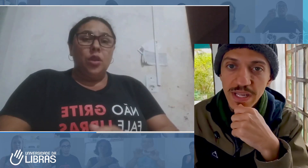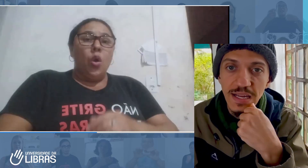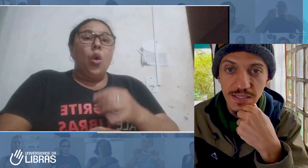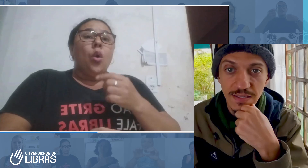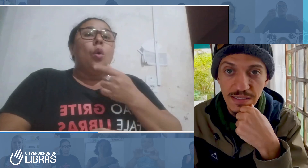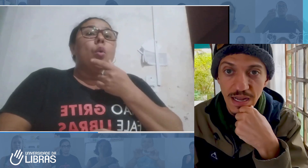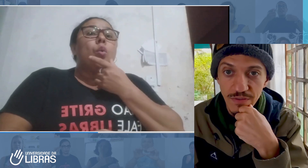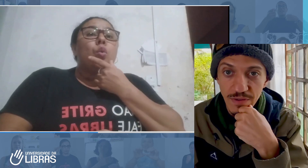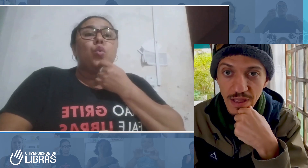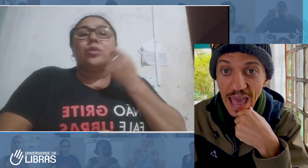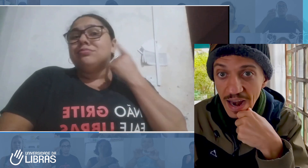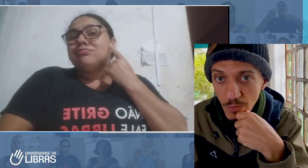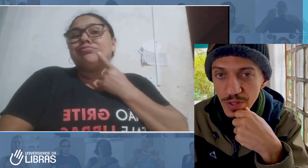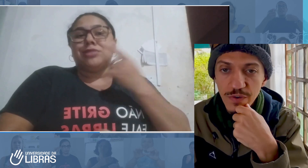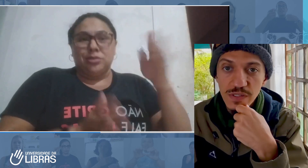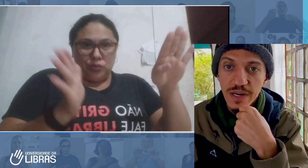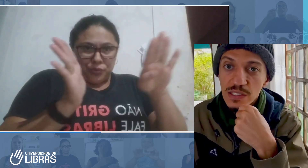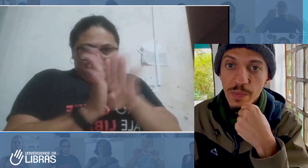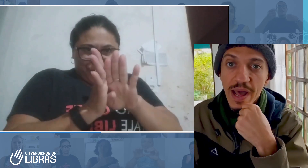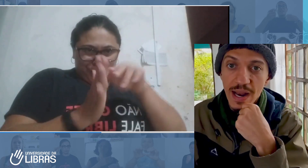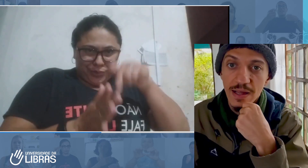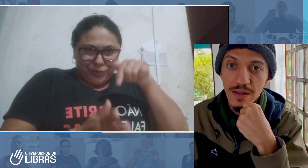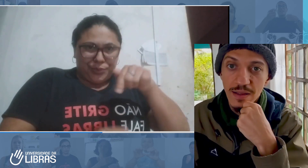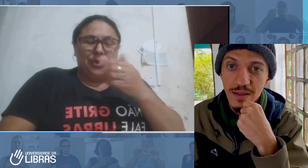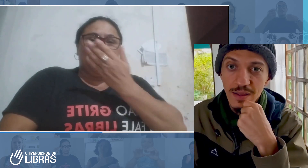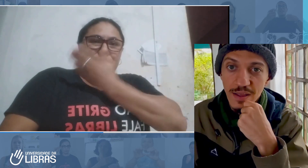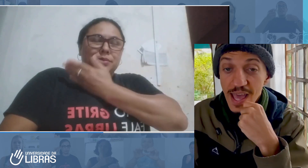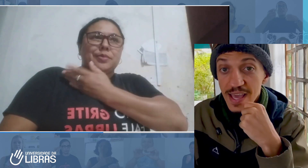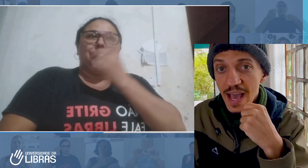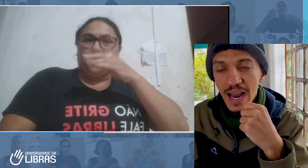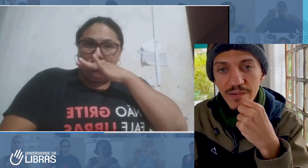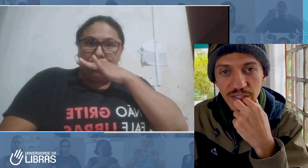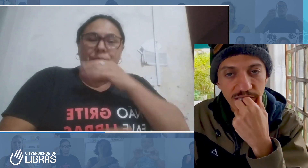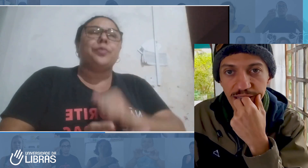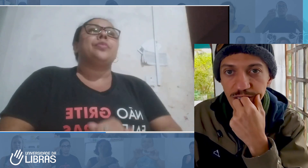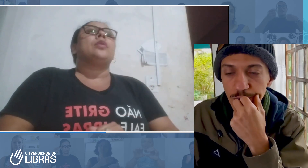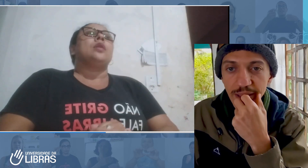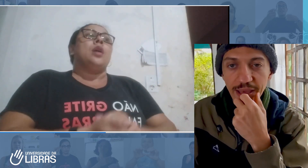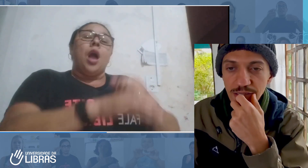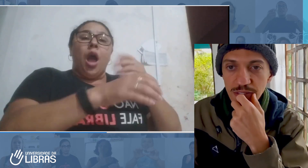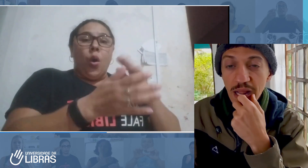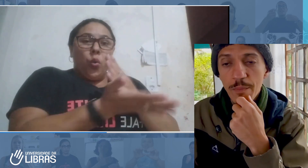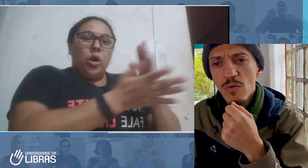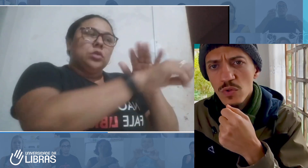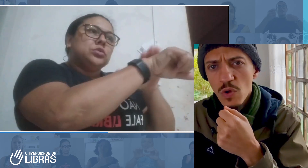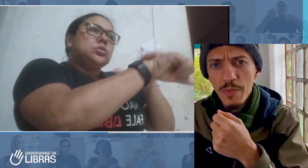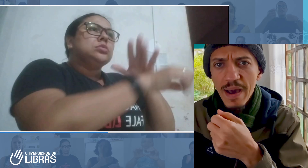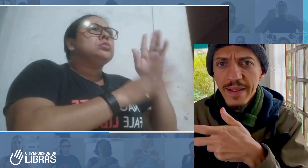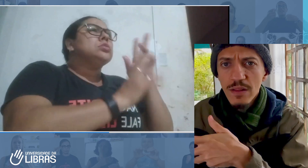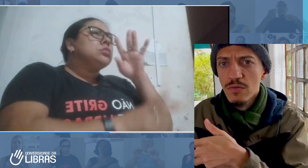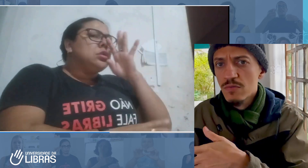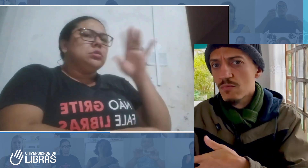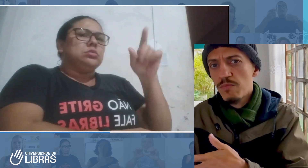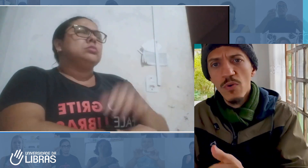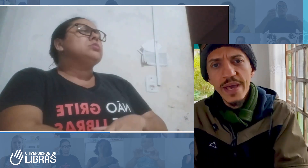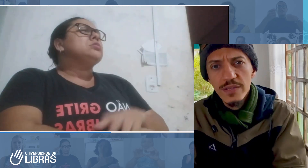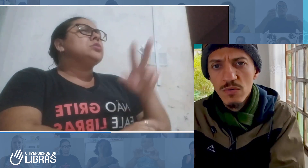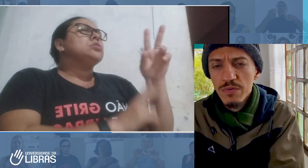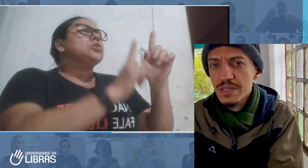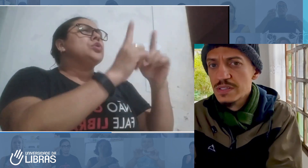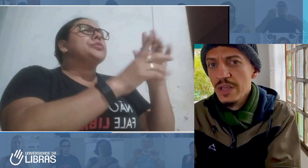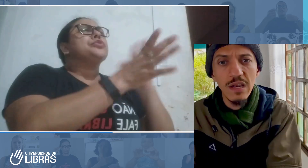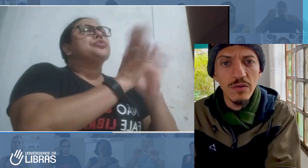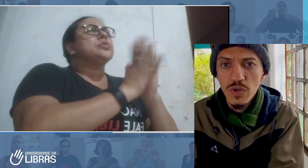amigos dele sinalizavam. Era muito frustrante para ela. E aí ela falou assim, gente, como é que é isso? Né? Ela perguntou para o marido por que